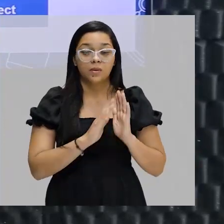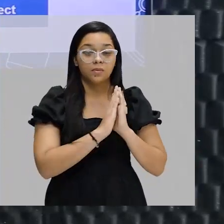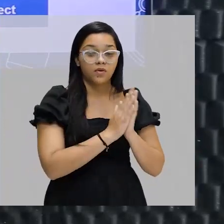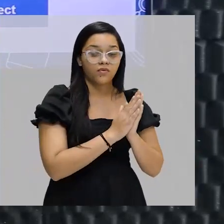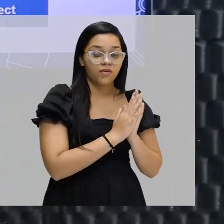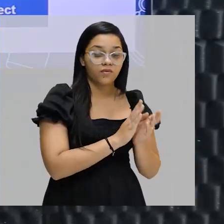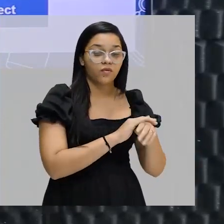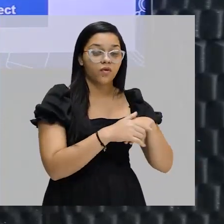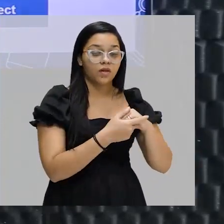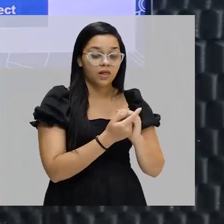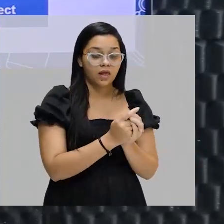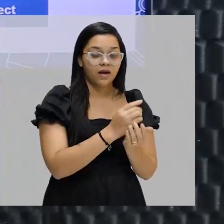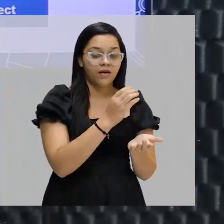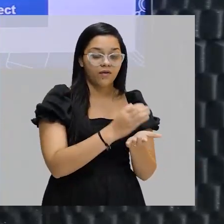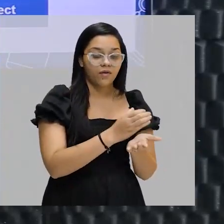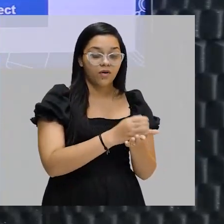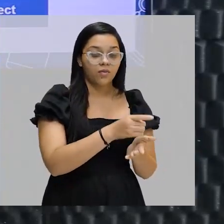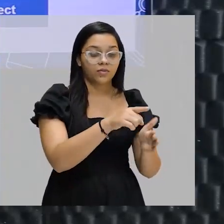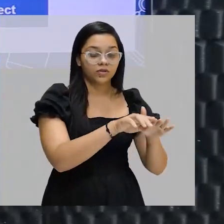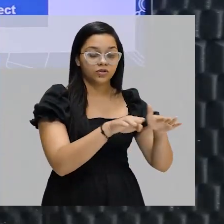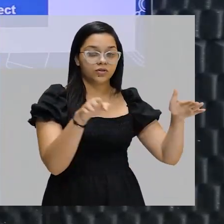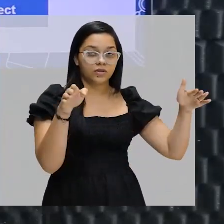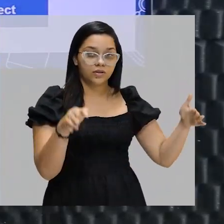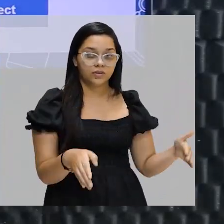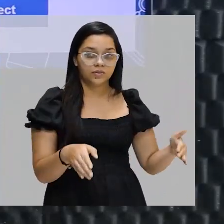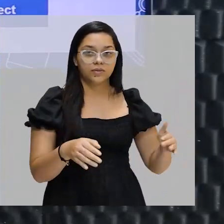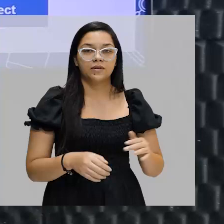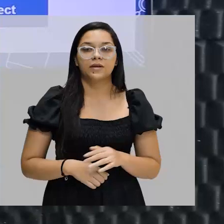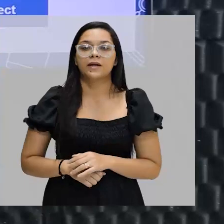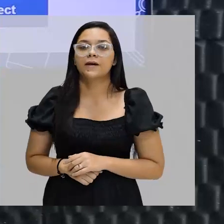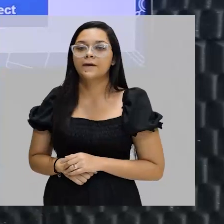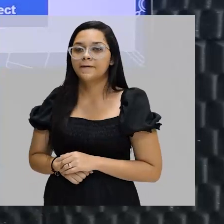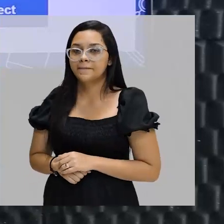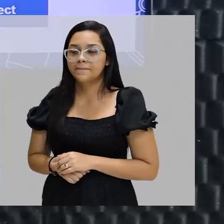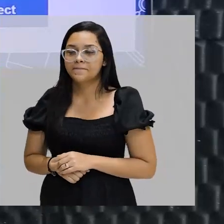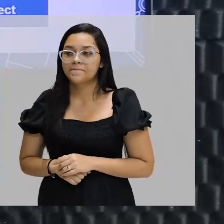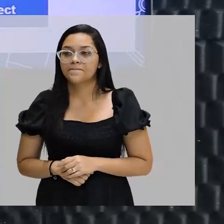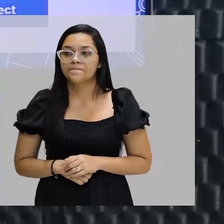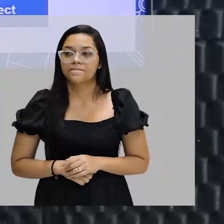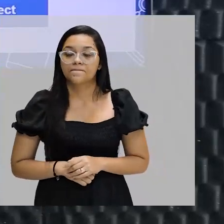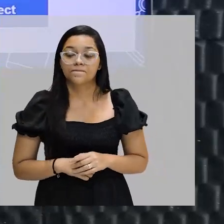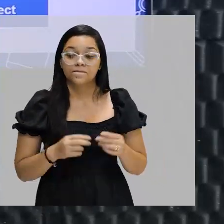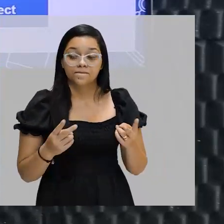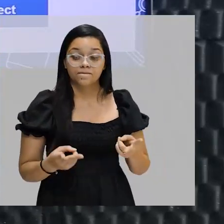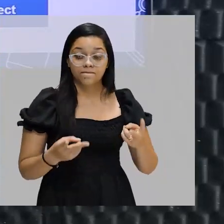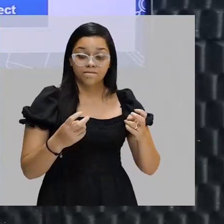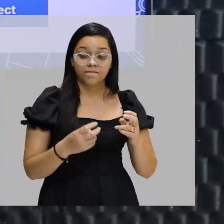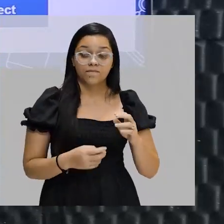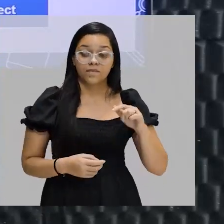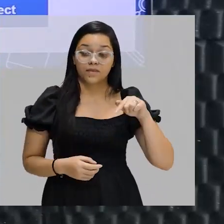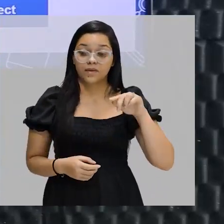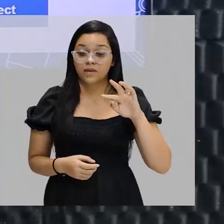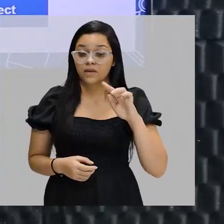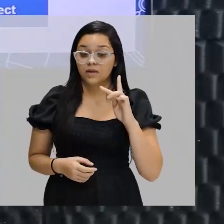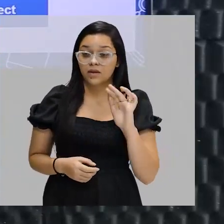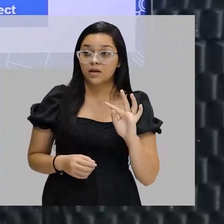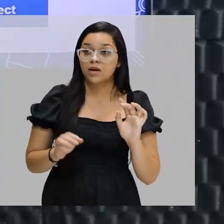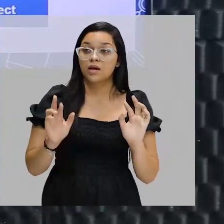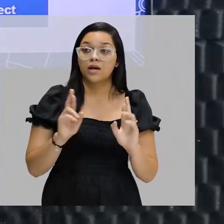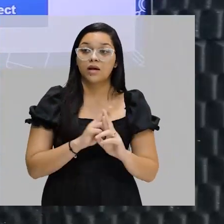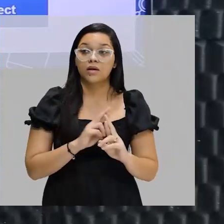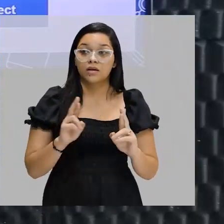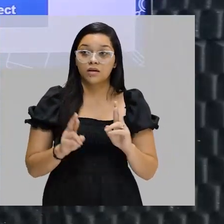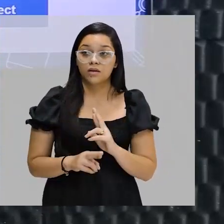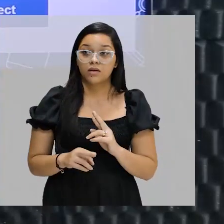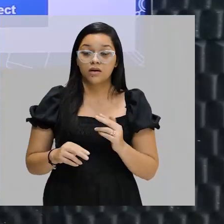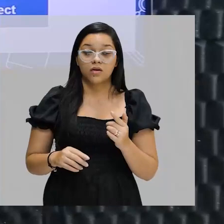sink. Por favor, lave o copo que está na pia. Perceba que esse que agora está se referindo